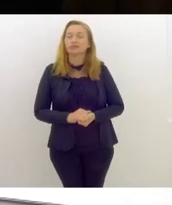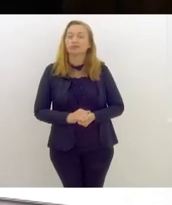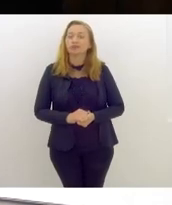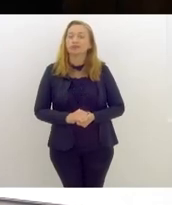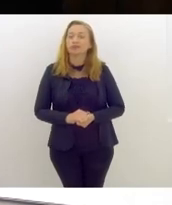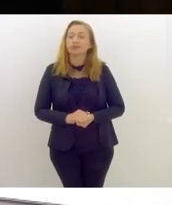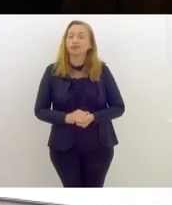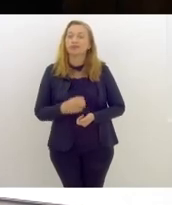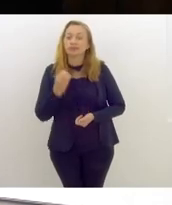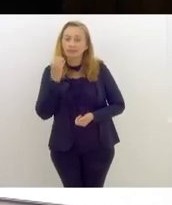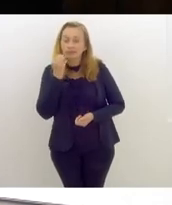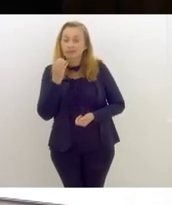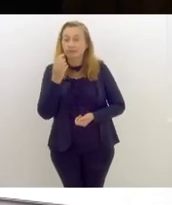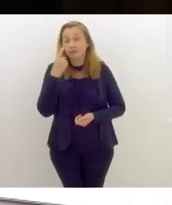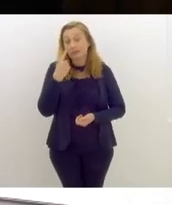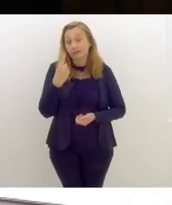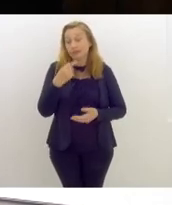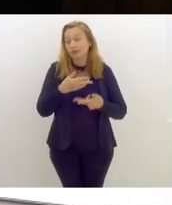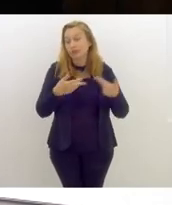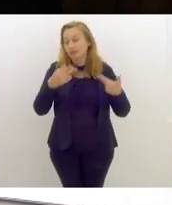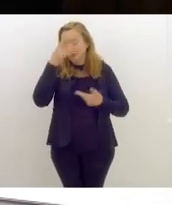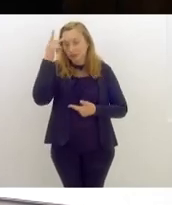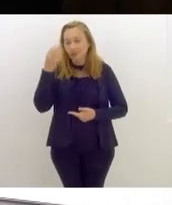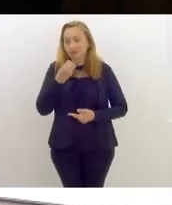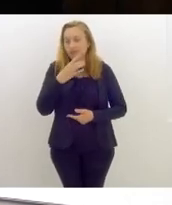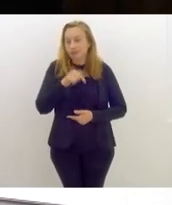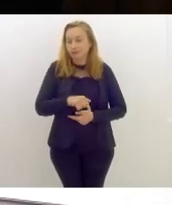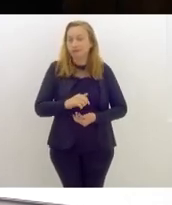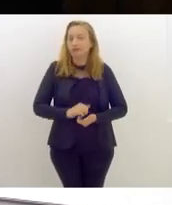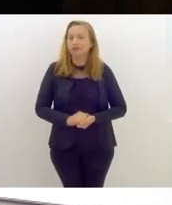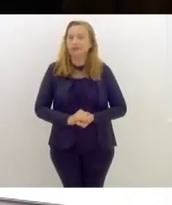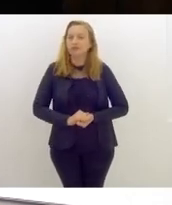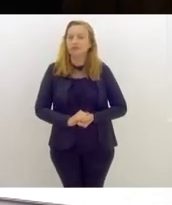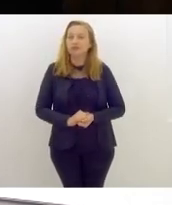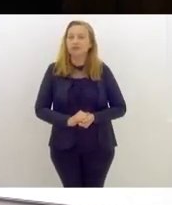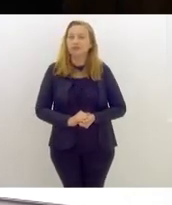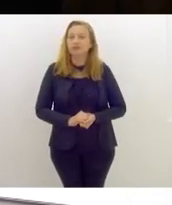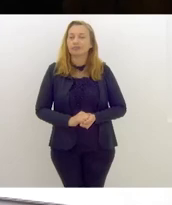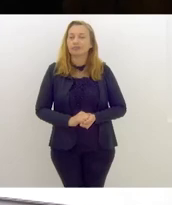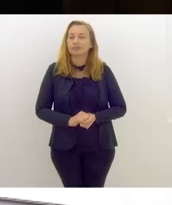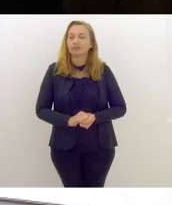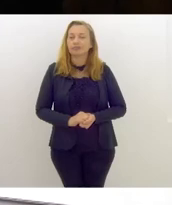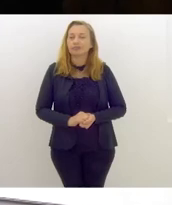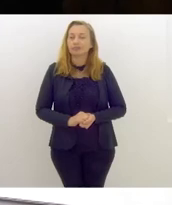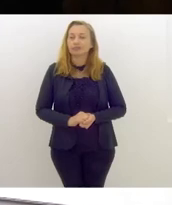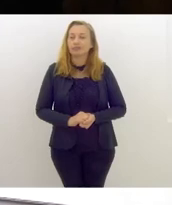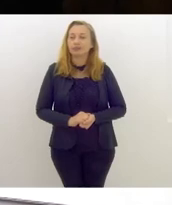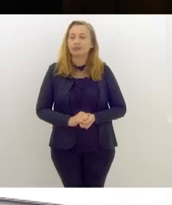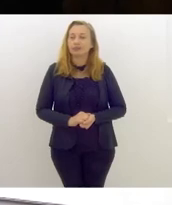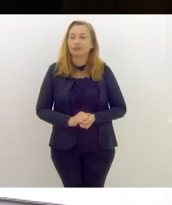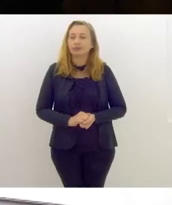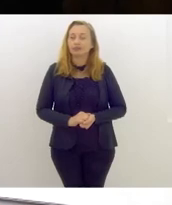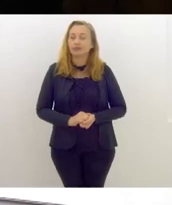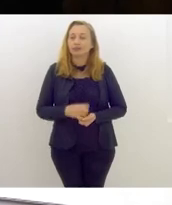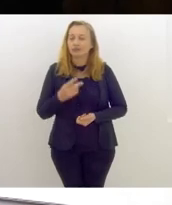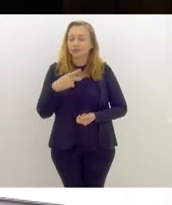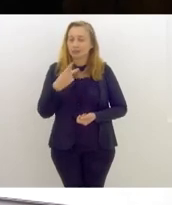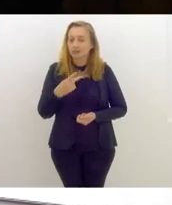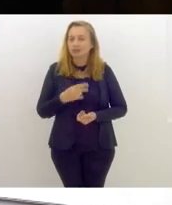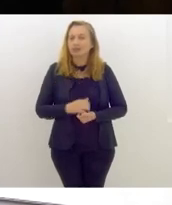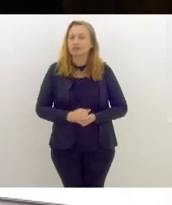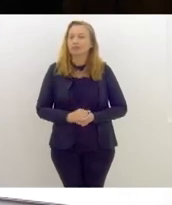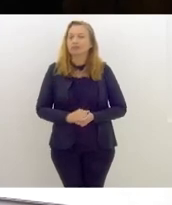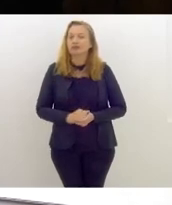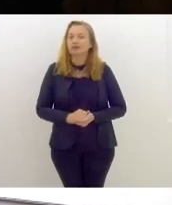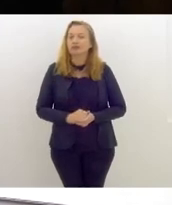tá revendo tanta gente boa aqui segundo presidente eu quero fazer aqui das palavras